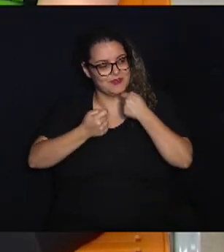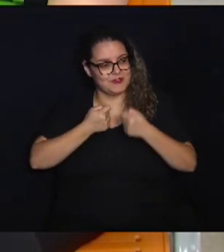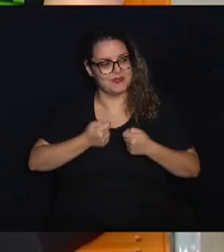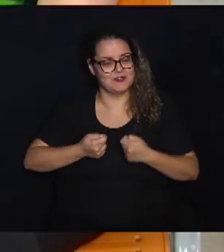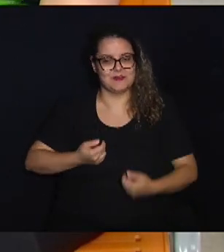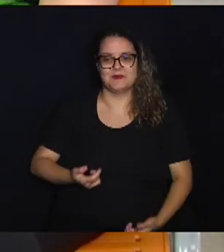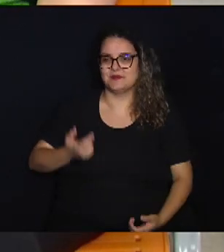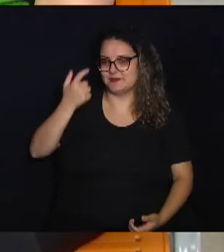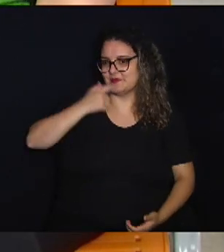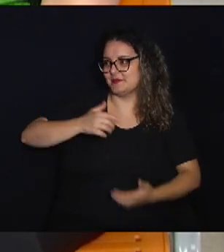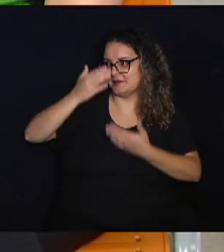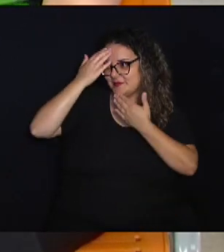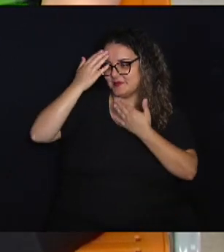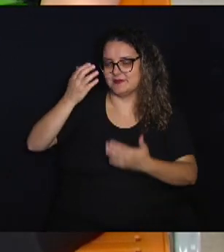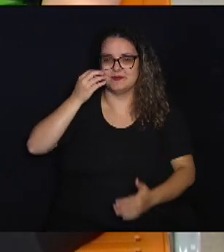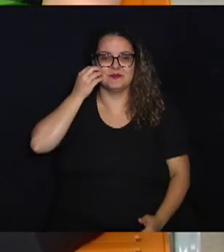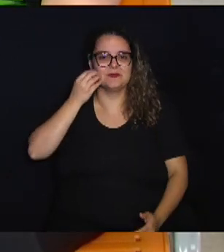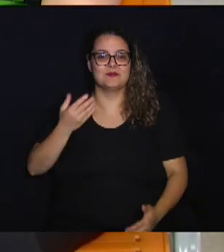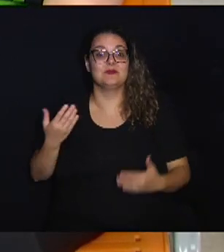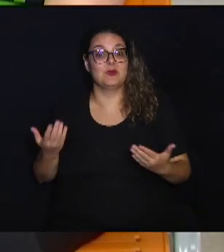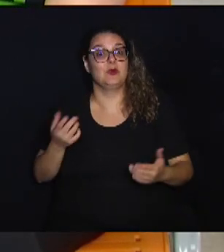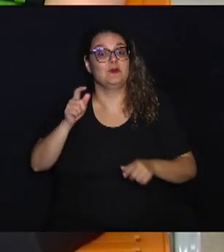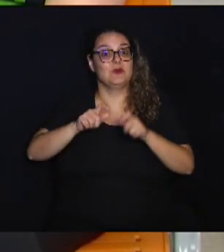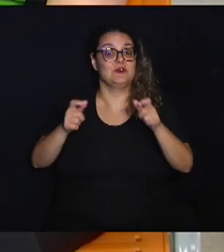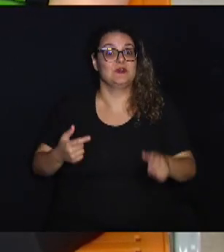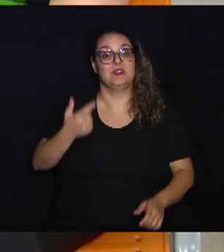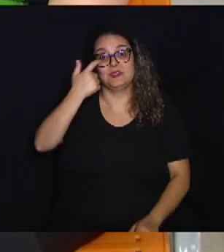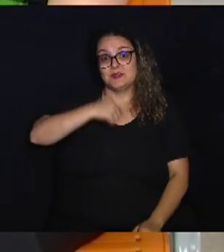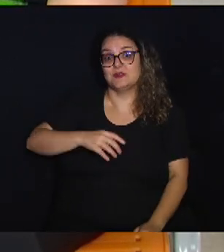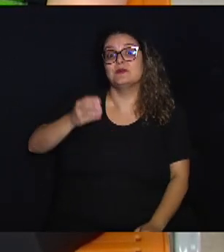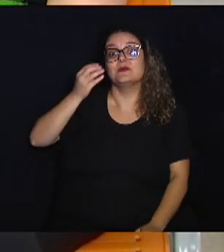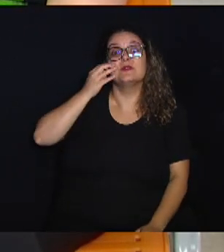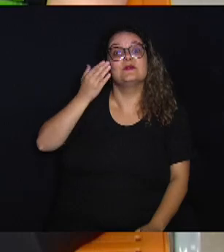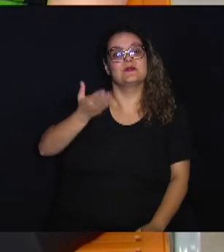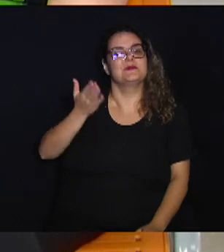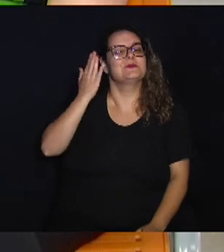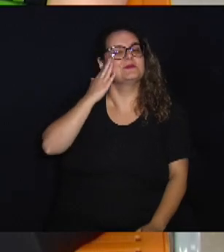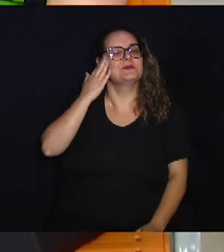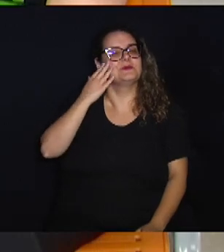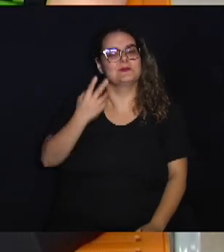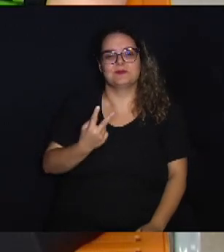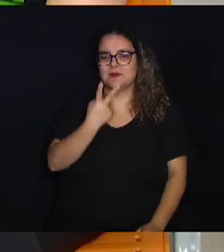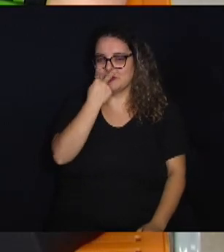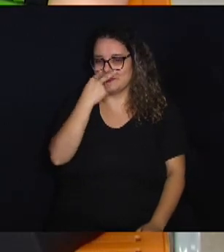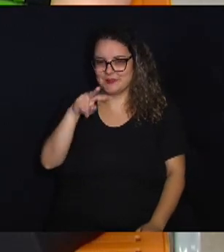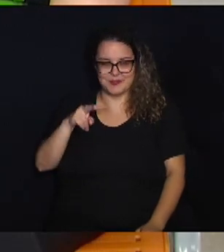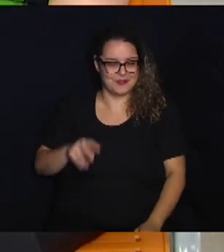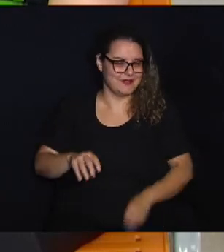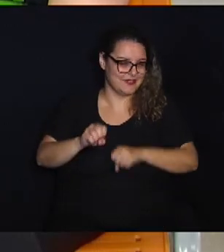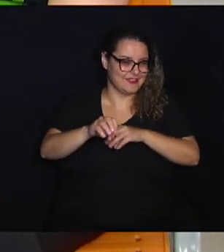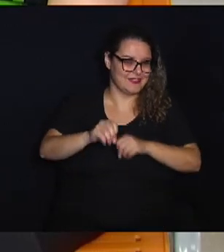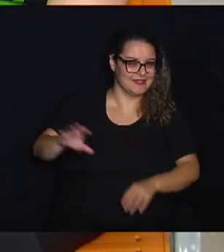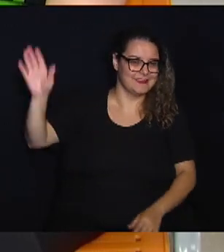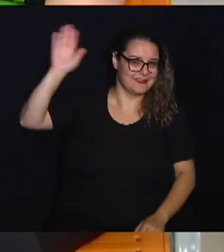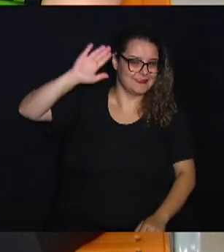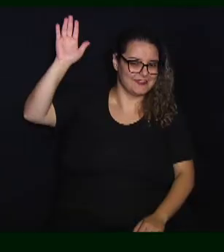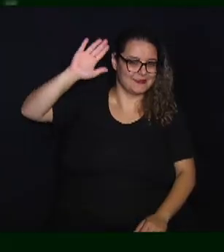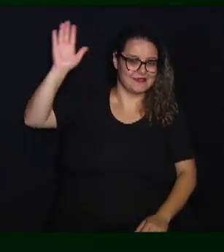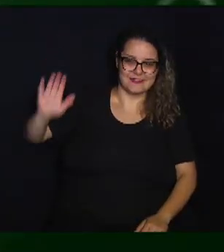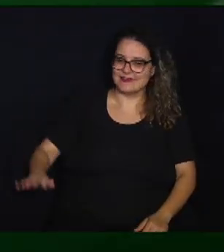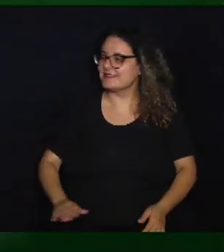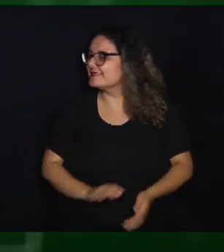viu? Obrigada, André. Valeu, pessoal. Bom, eu sou André Aranha e você já sabe, né? Tô sempre de olho na educação.